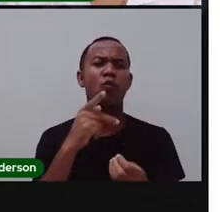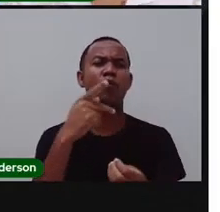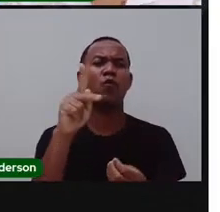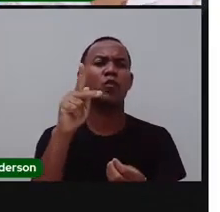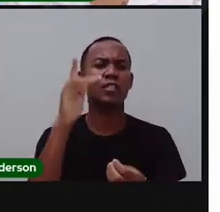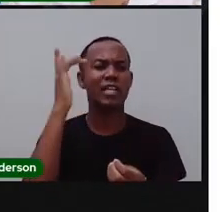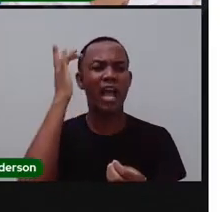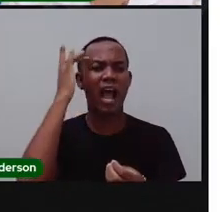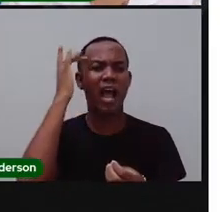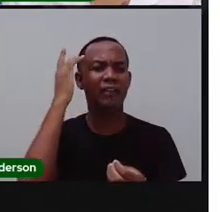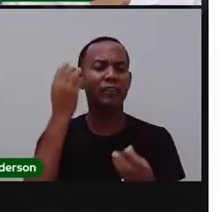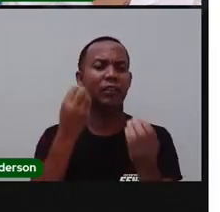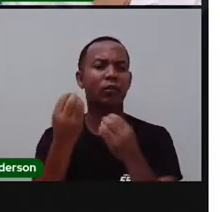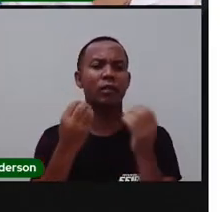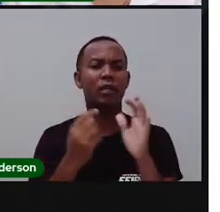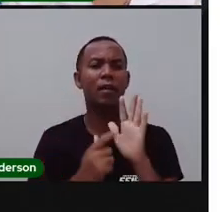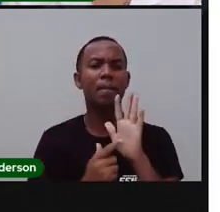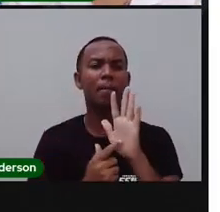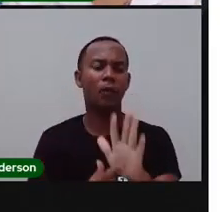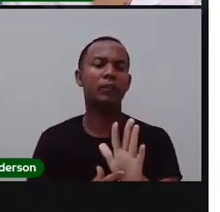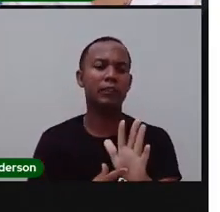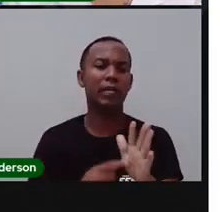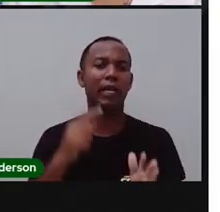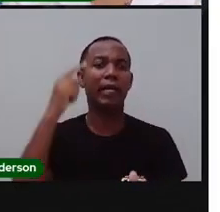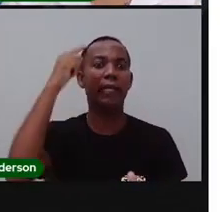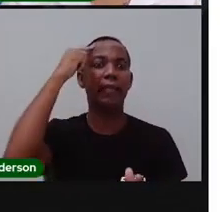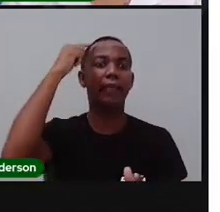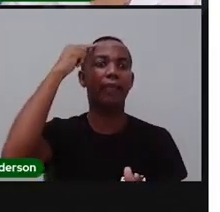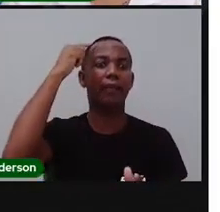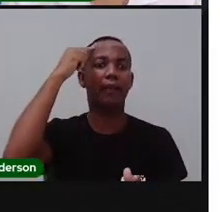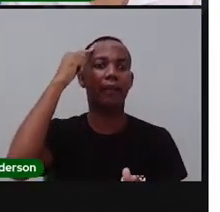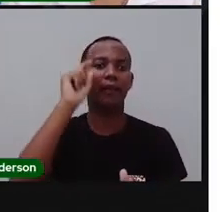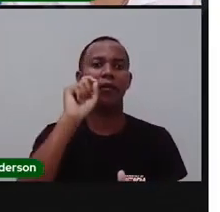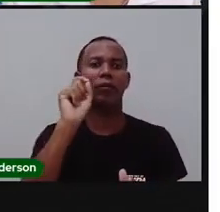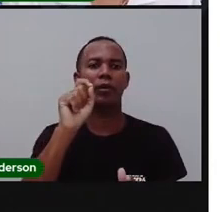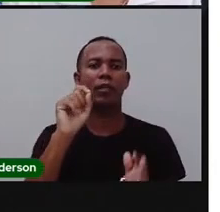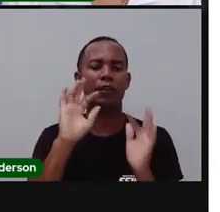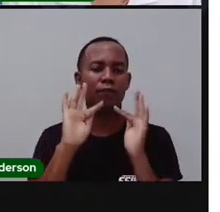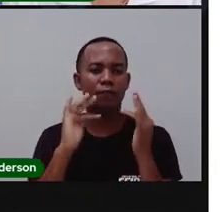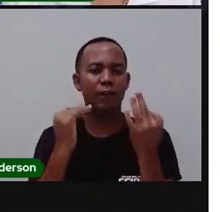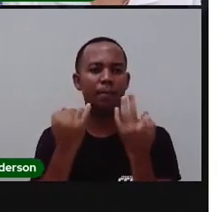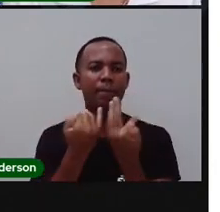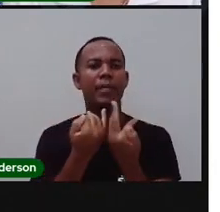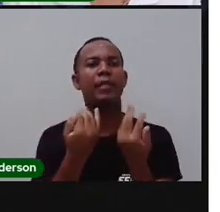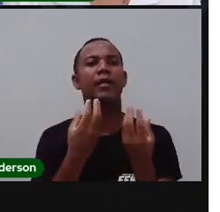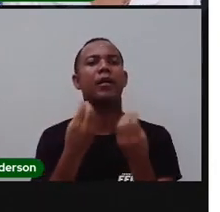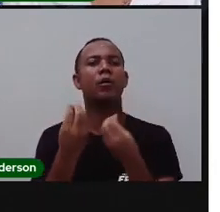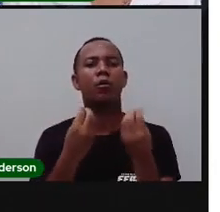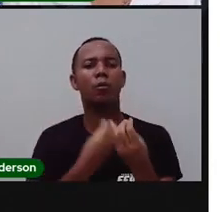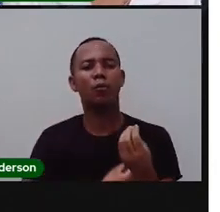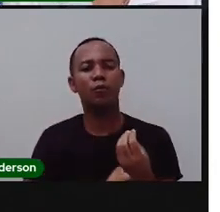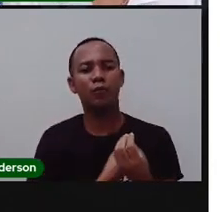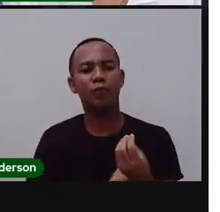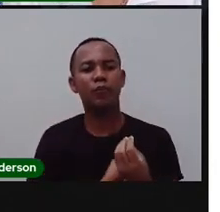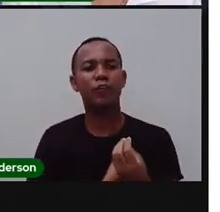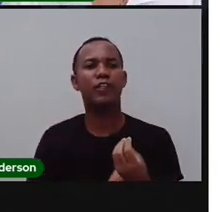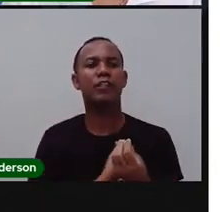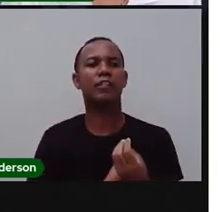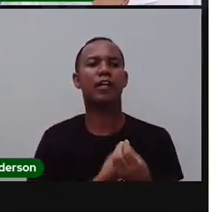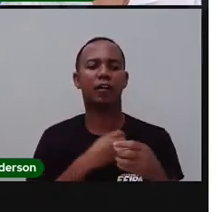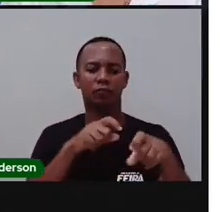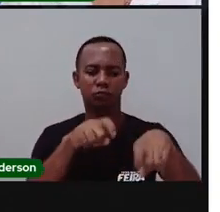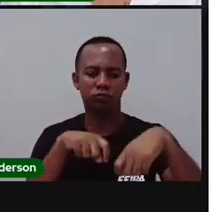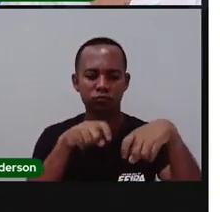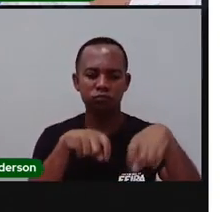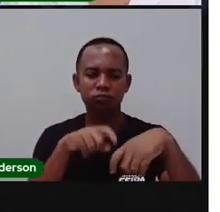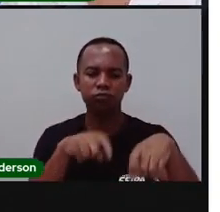momento que podem representar essa ideia de agricultura familiar, dessa sobrevivência das pessoas, né, que fazem